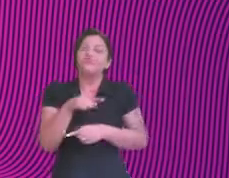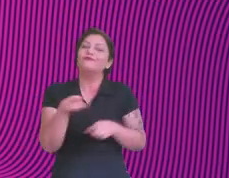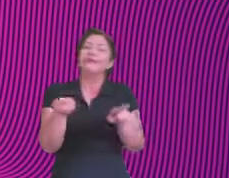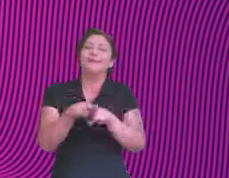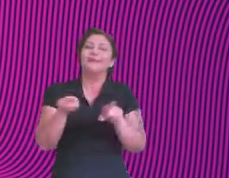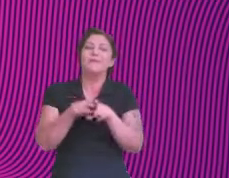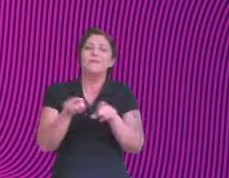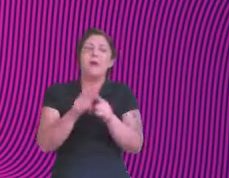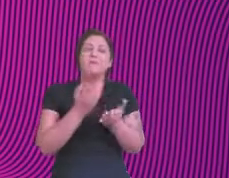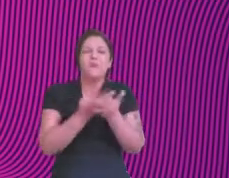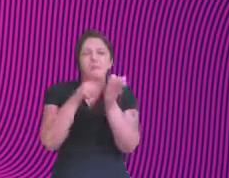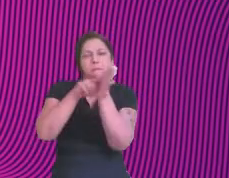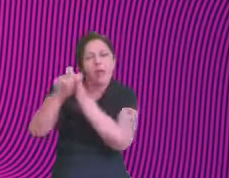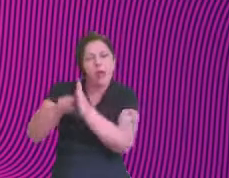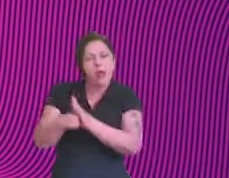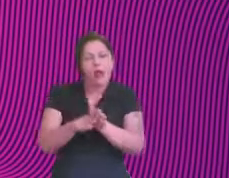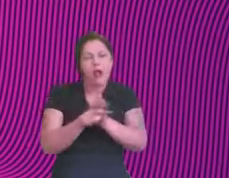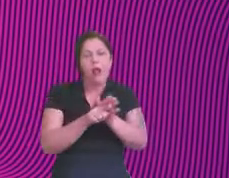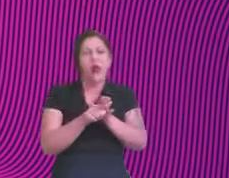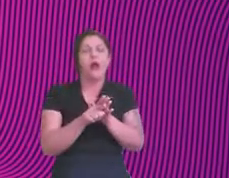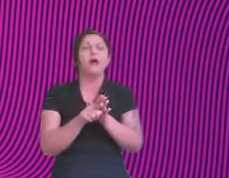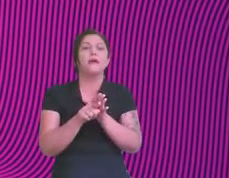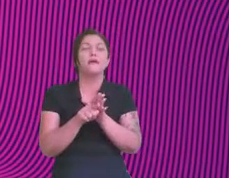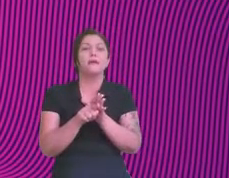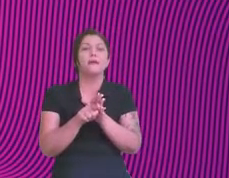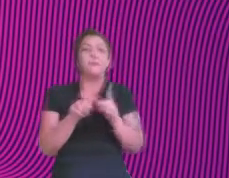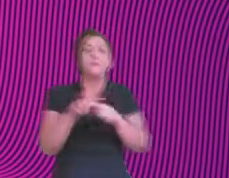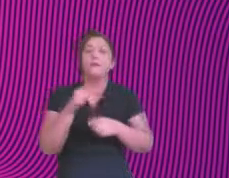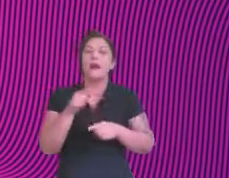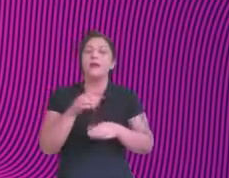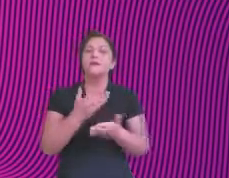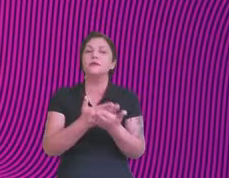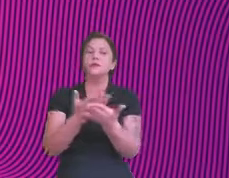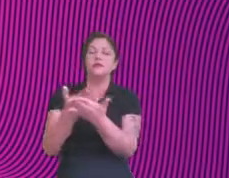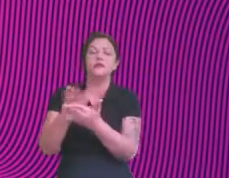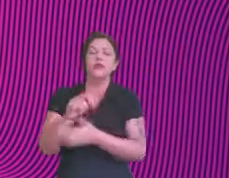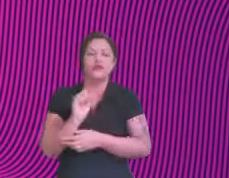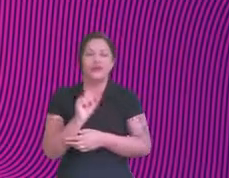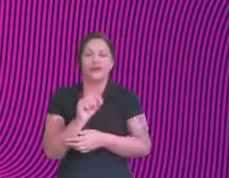um pouco menos, e alguns estudos são conflitantes, né,